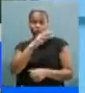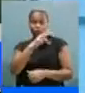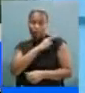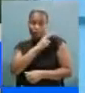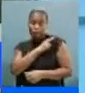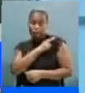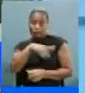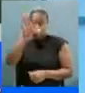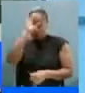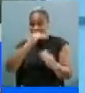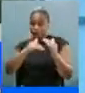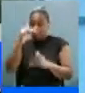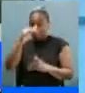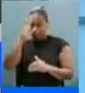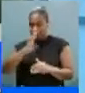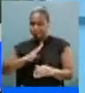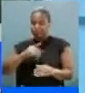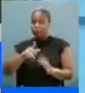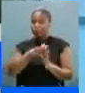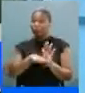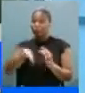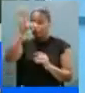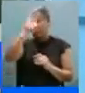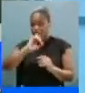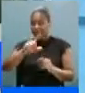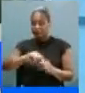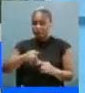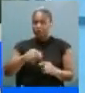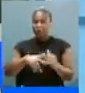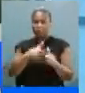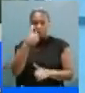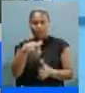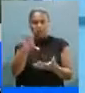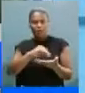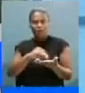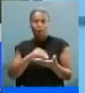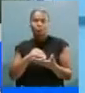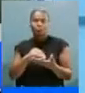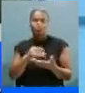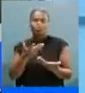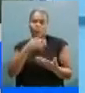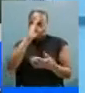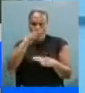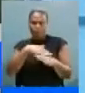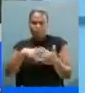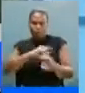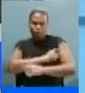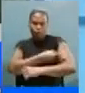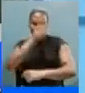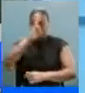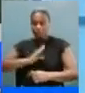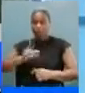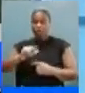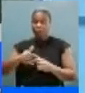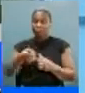de Estado-Maior, e do próprio programa do Governo, e melhorar ainda mais a performance das Forças Armadas, e viram